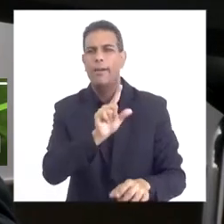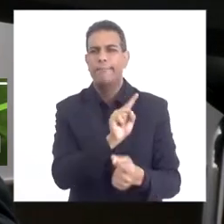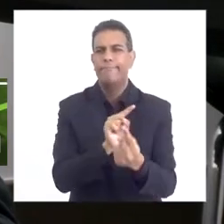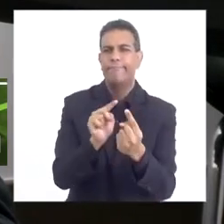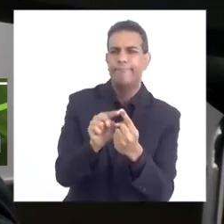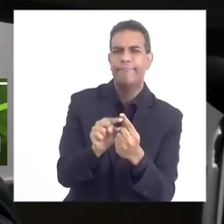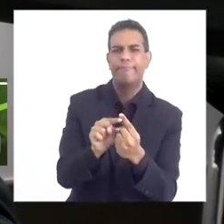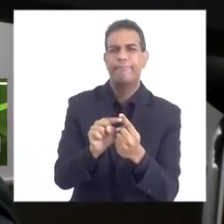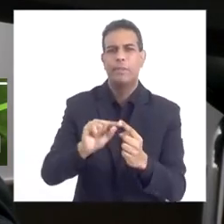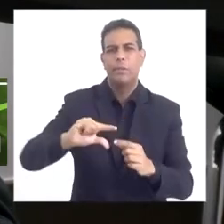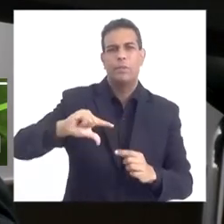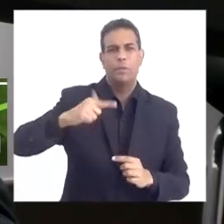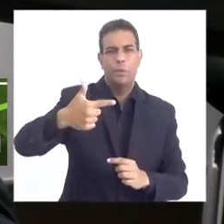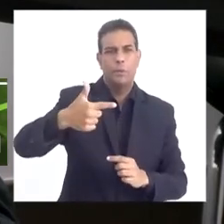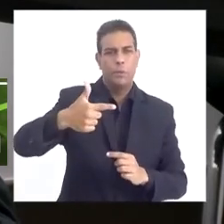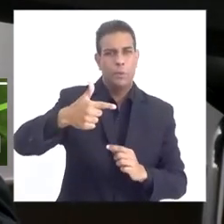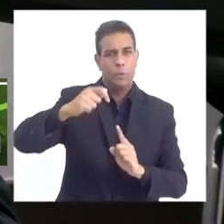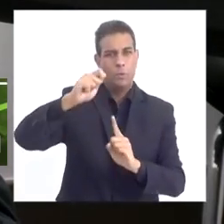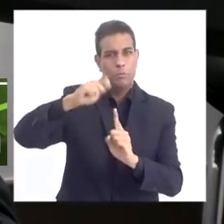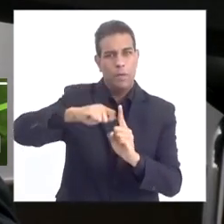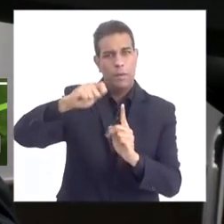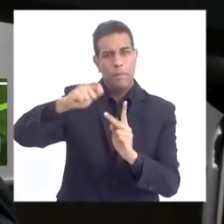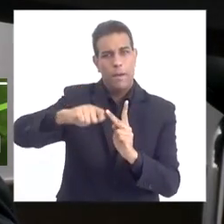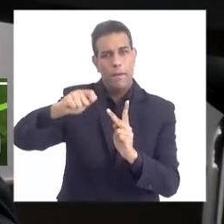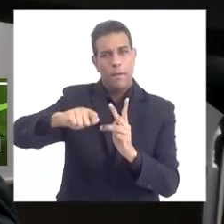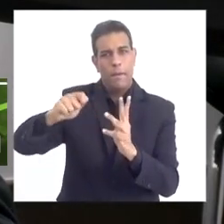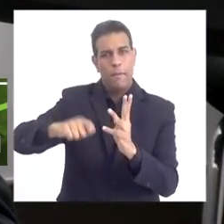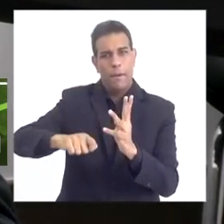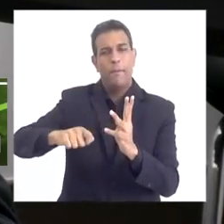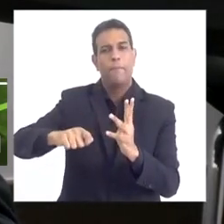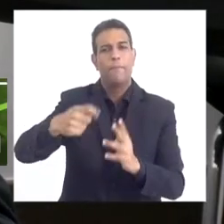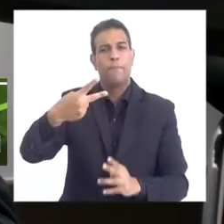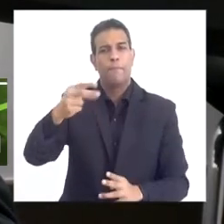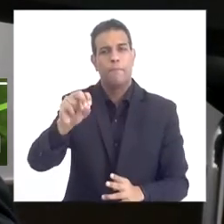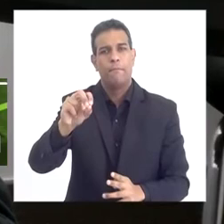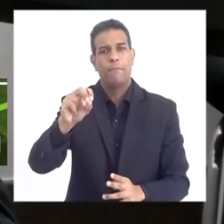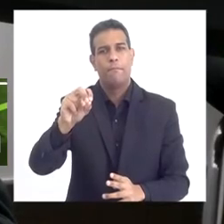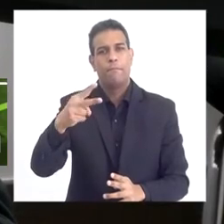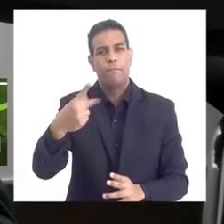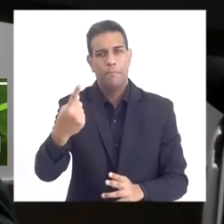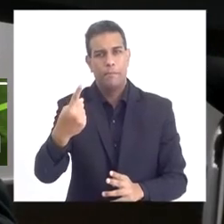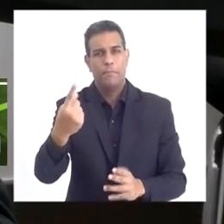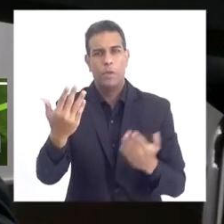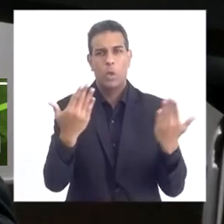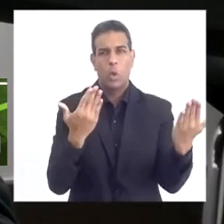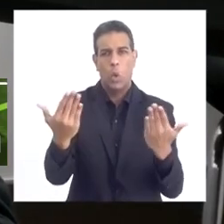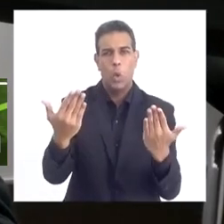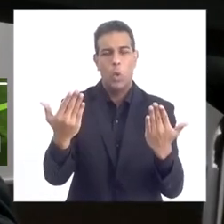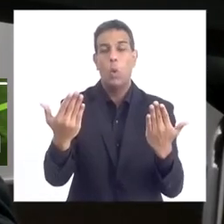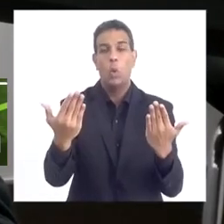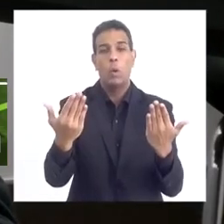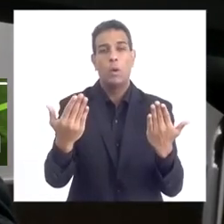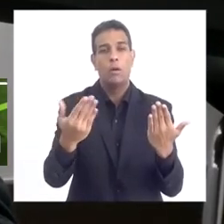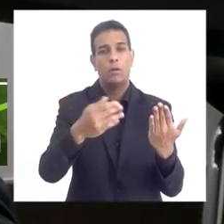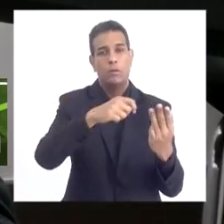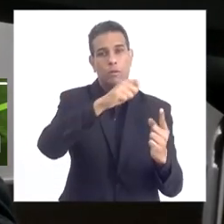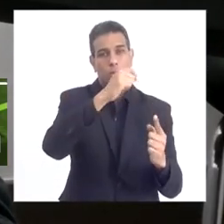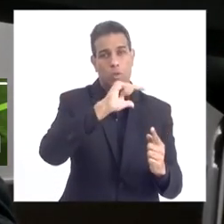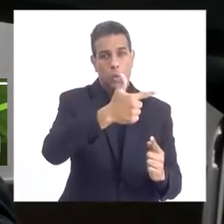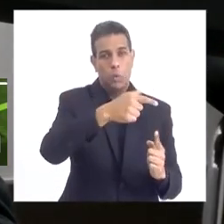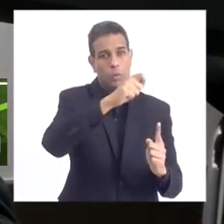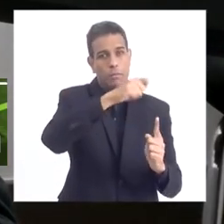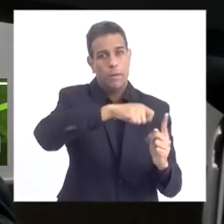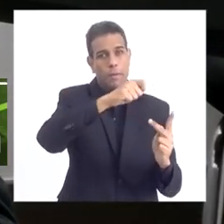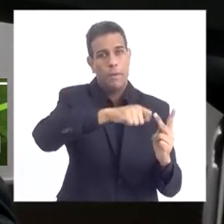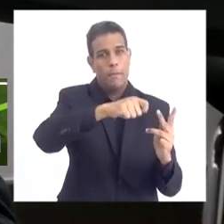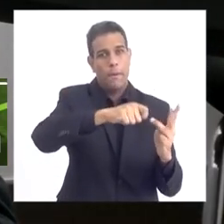o segundo quadrimestre de 21 com o segundo quadrimestre de 19.